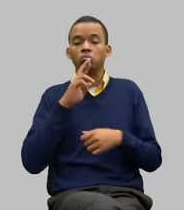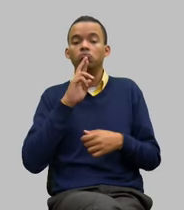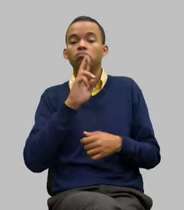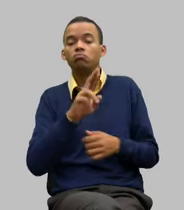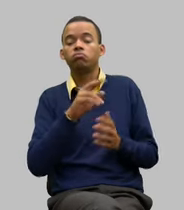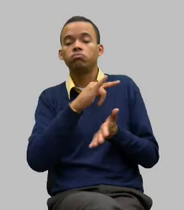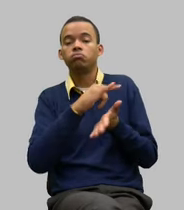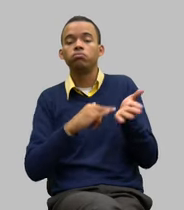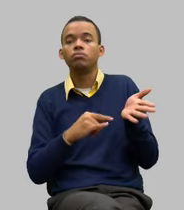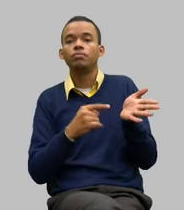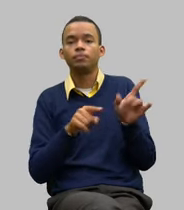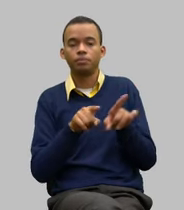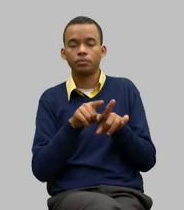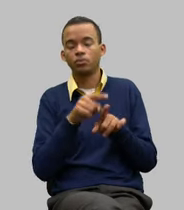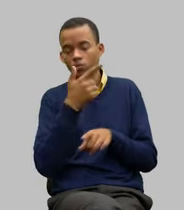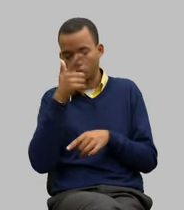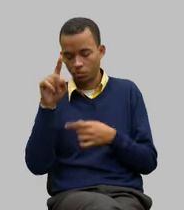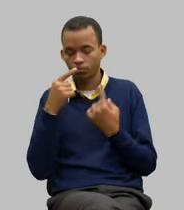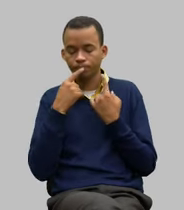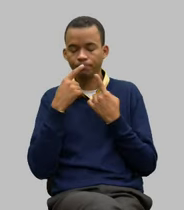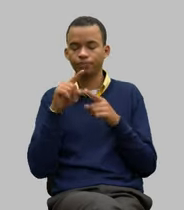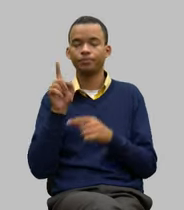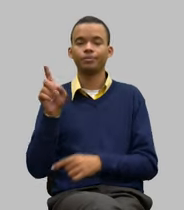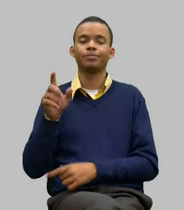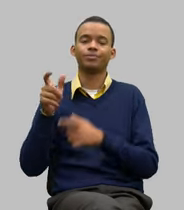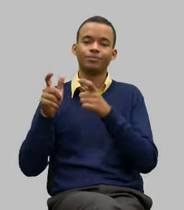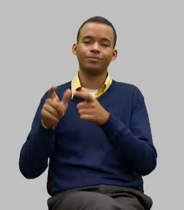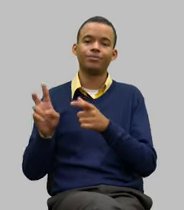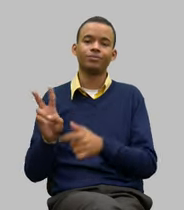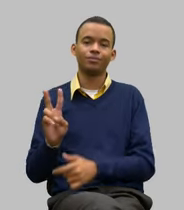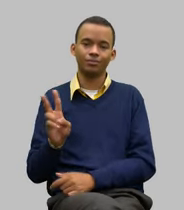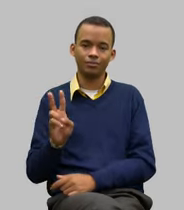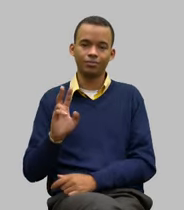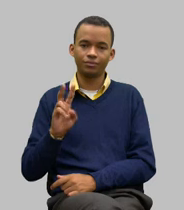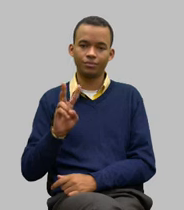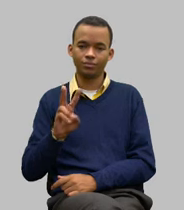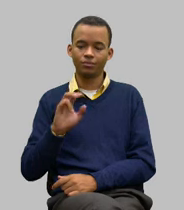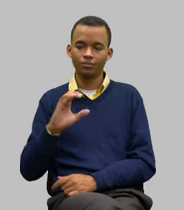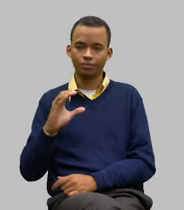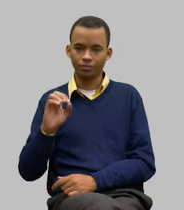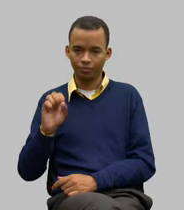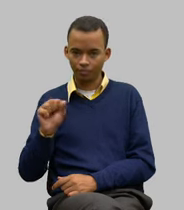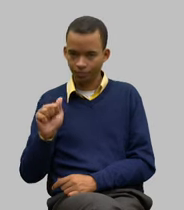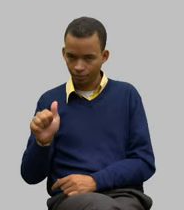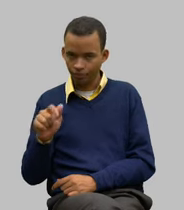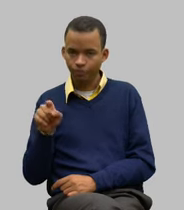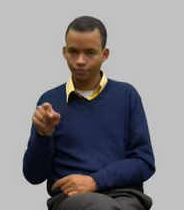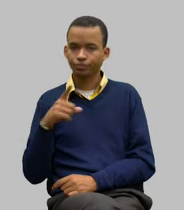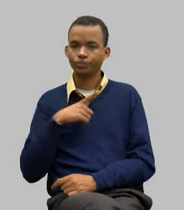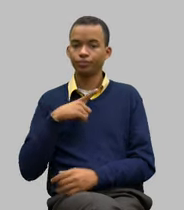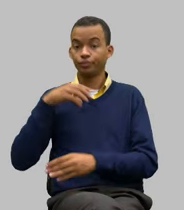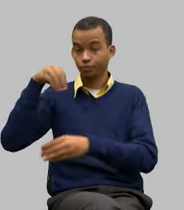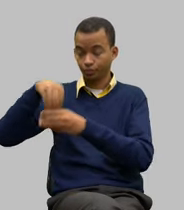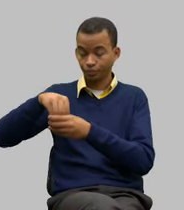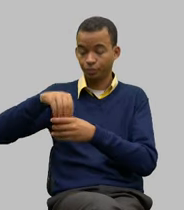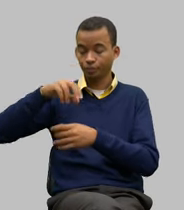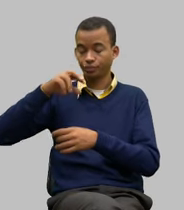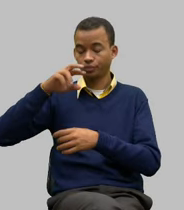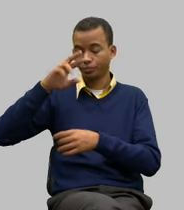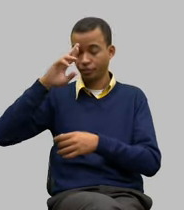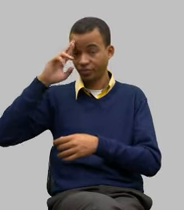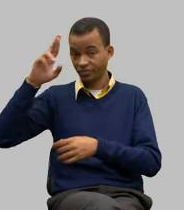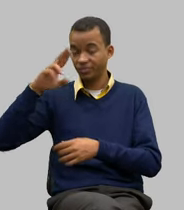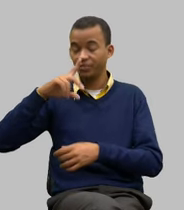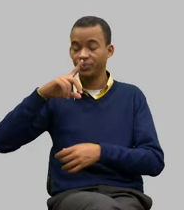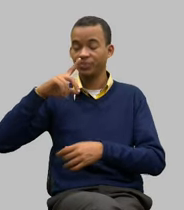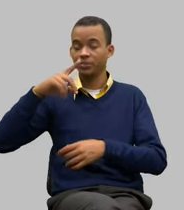presídio de Viçosa várias denúncias de irregularidade cometidas pelo diretor geral dessa unidade e o estado nada faz há cerca de